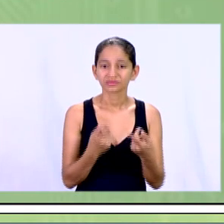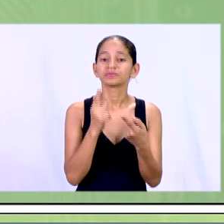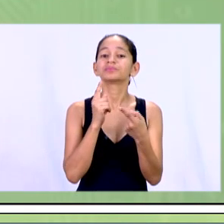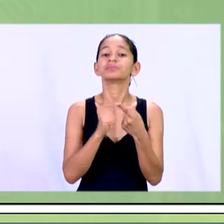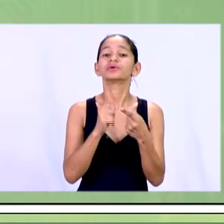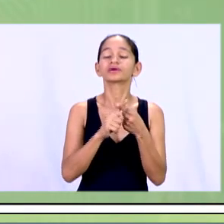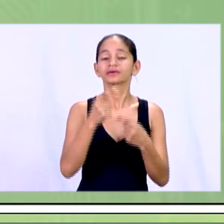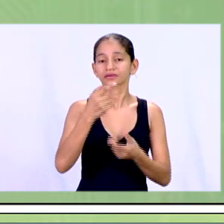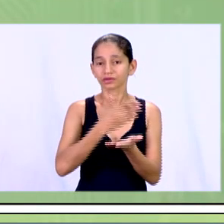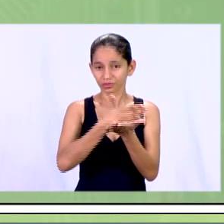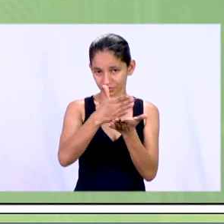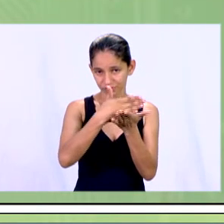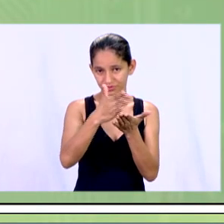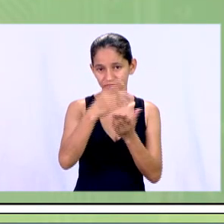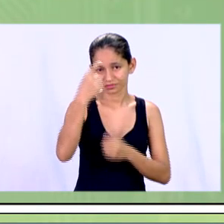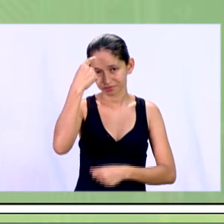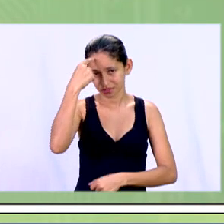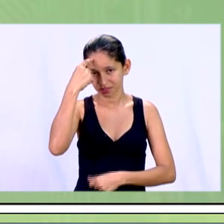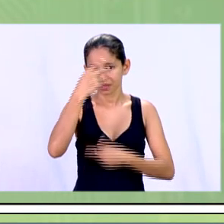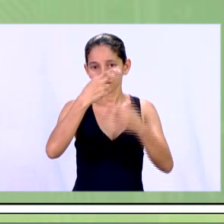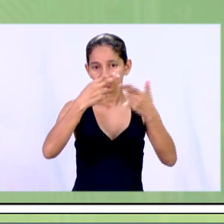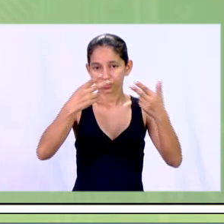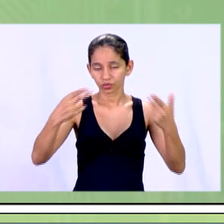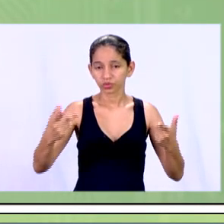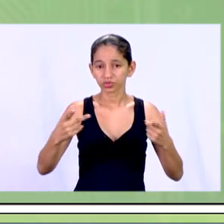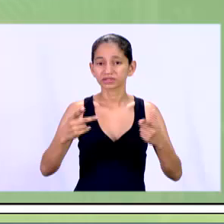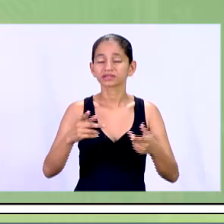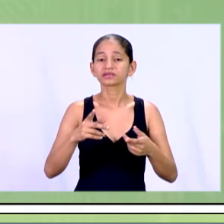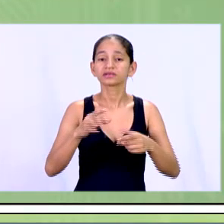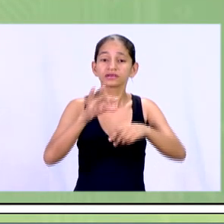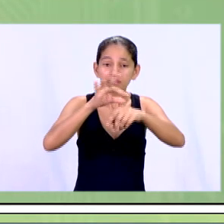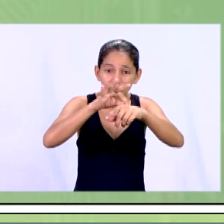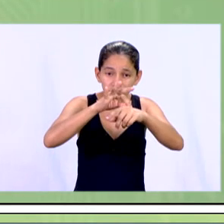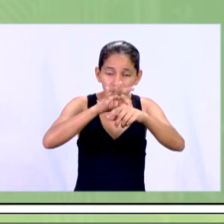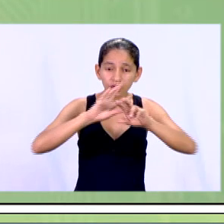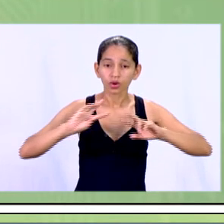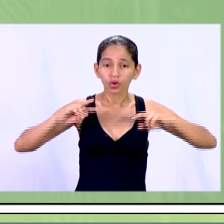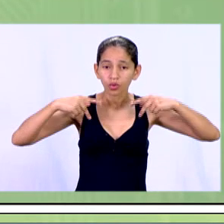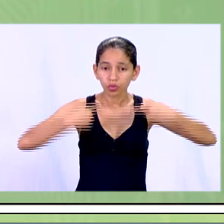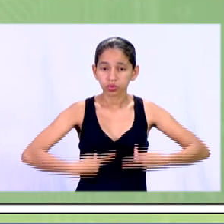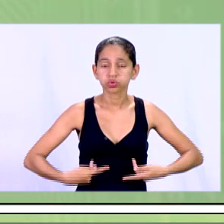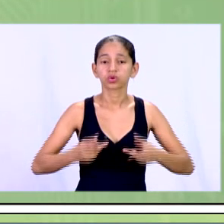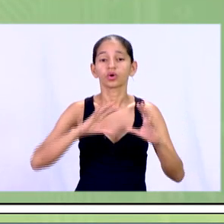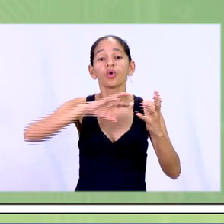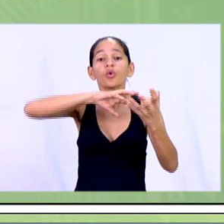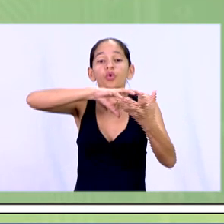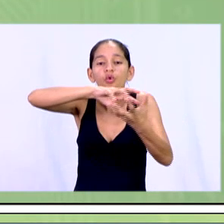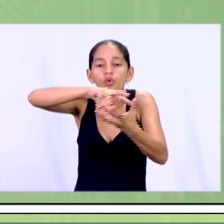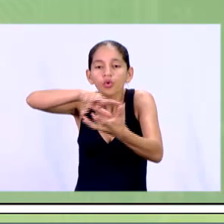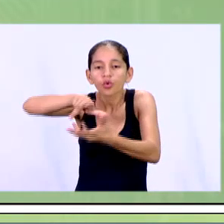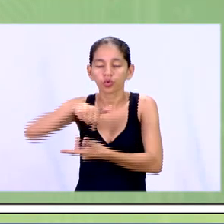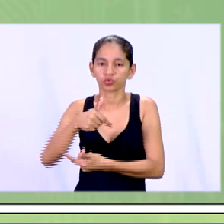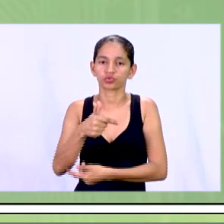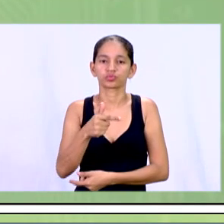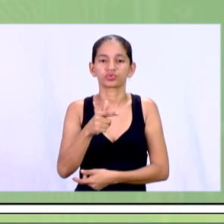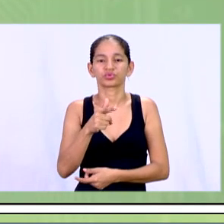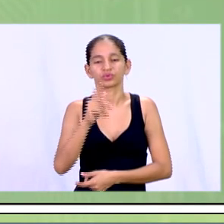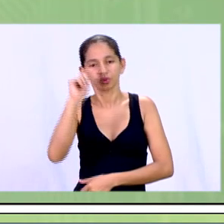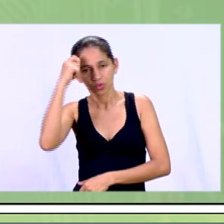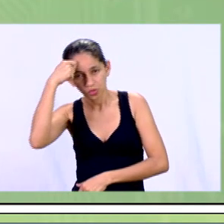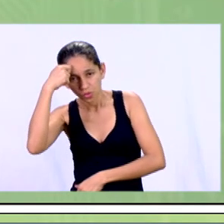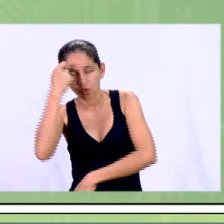passou-se a refletir questões humanas globais, né? Povos, etnias